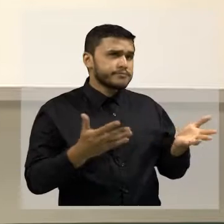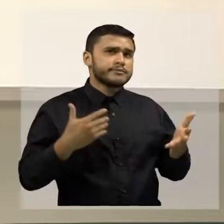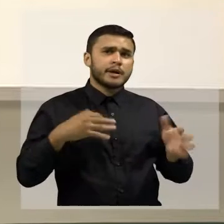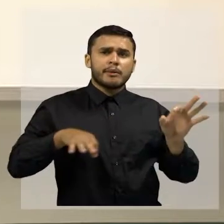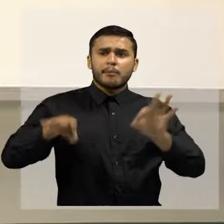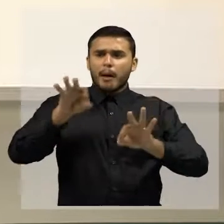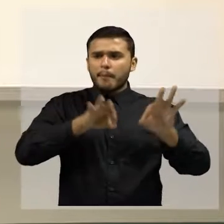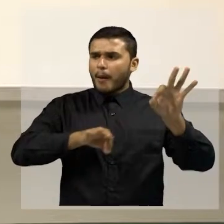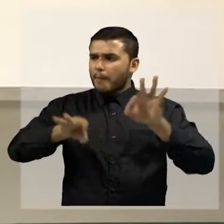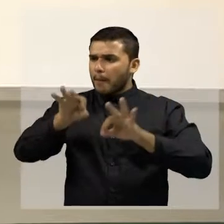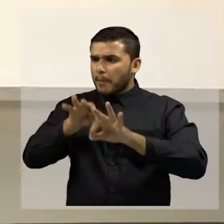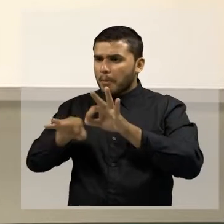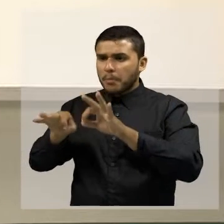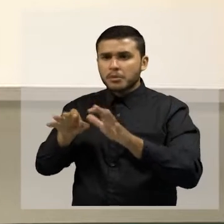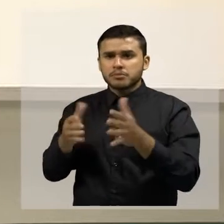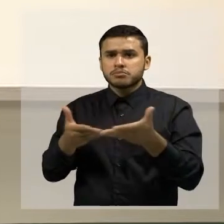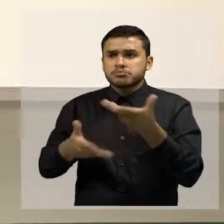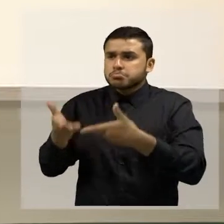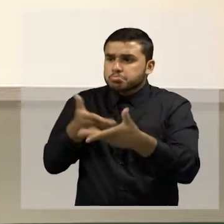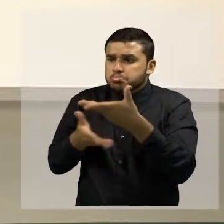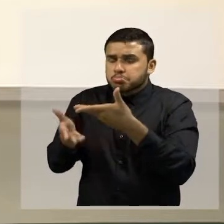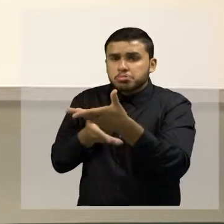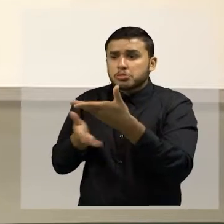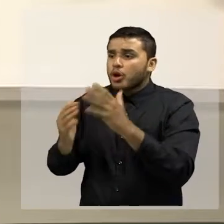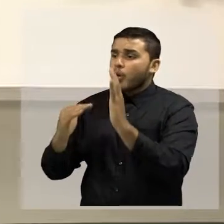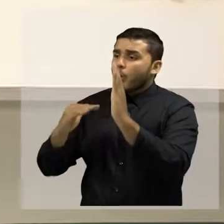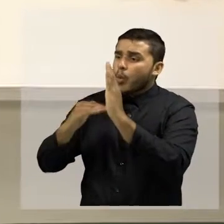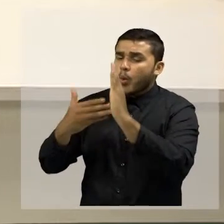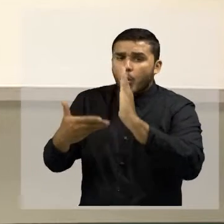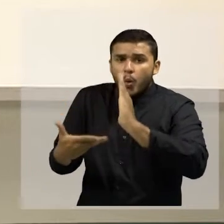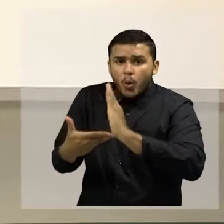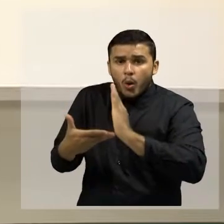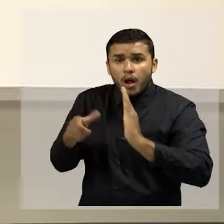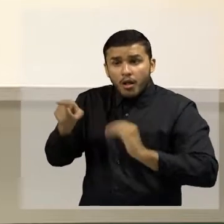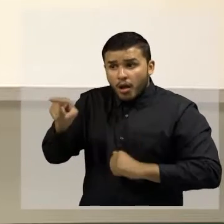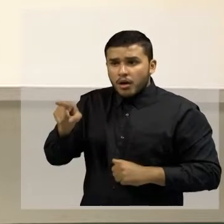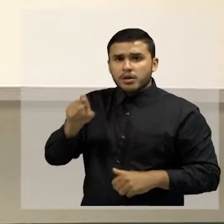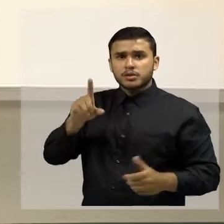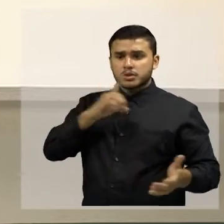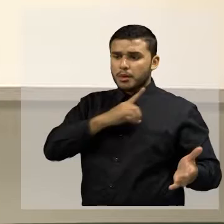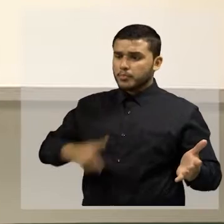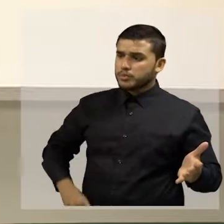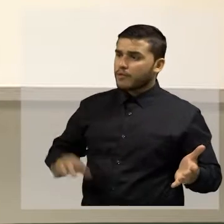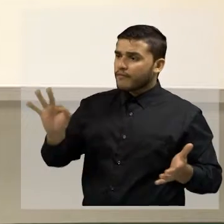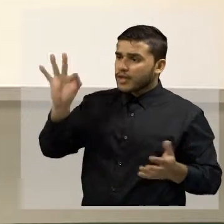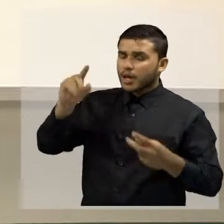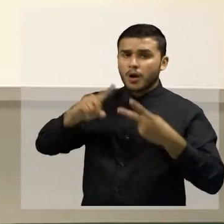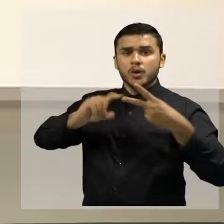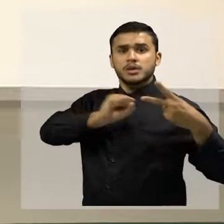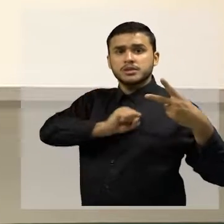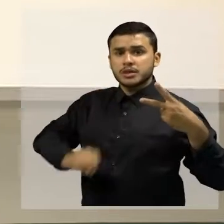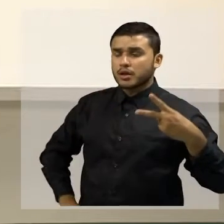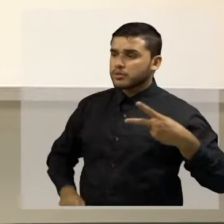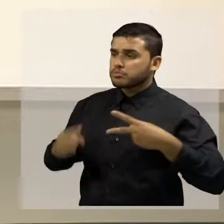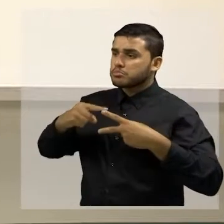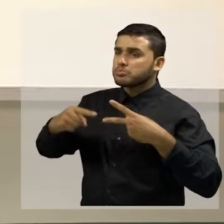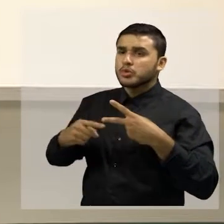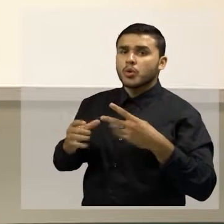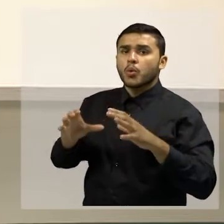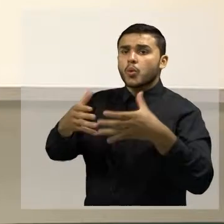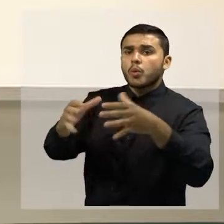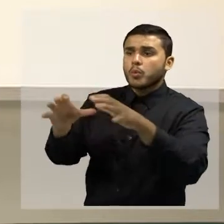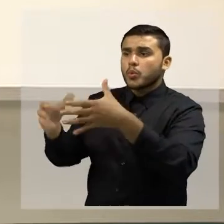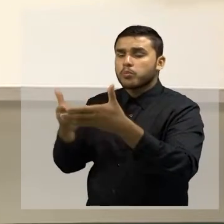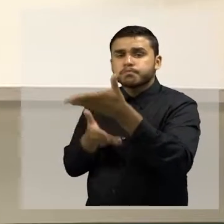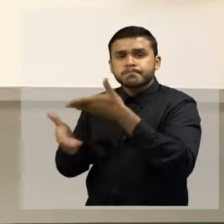no sentido de relacionamento com o Congresso Nacional, o Senado Federal e Câmara Federal, no sentido de avaliar as políticas